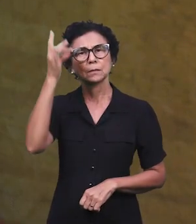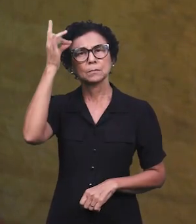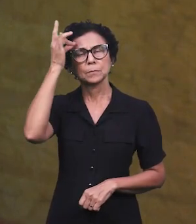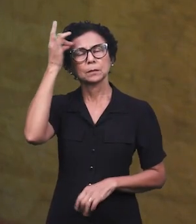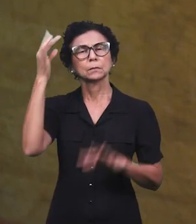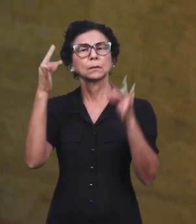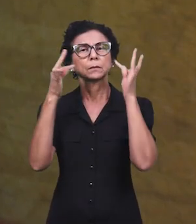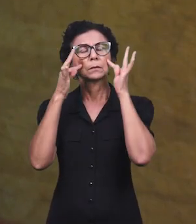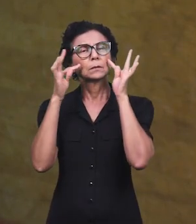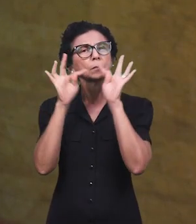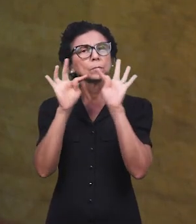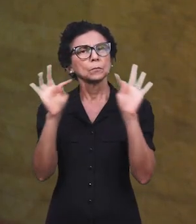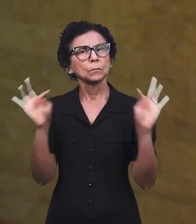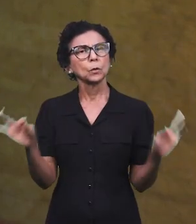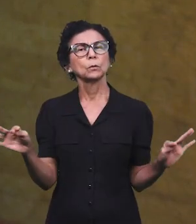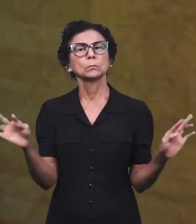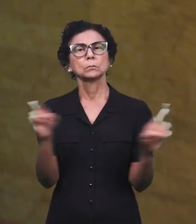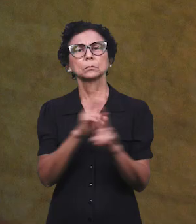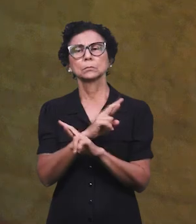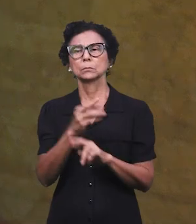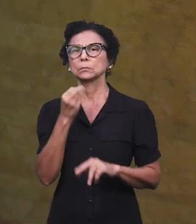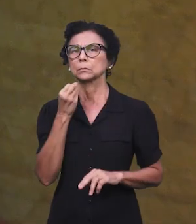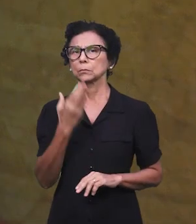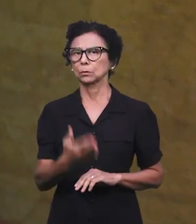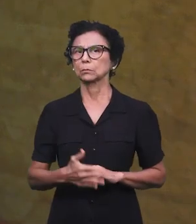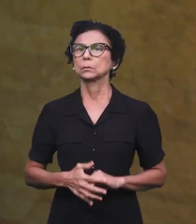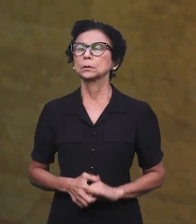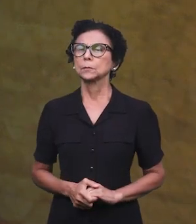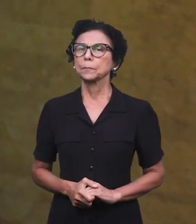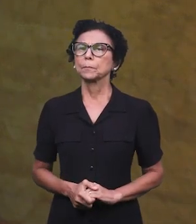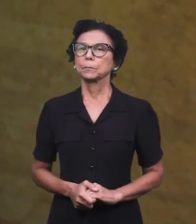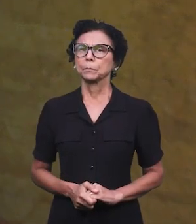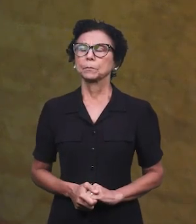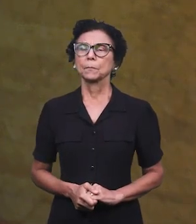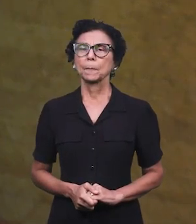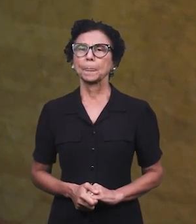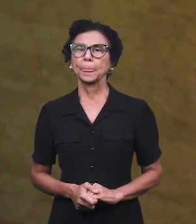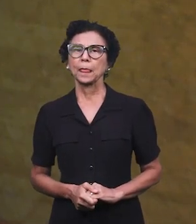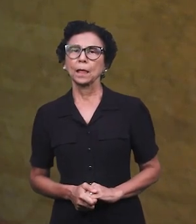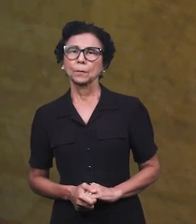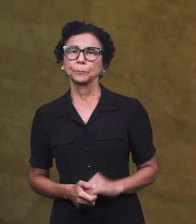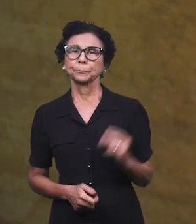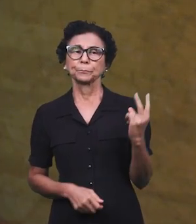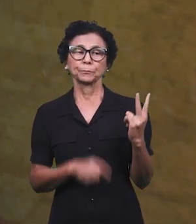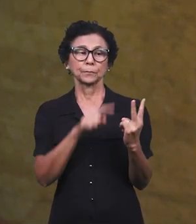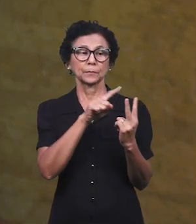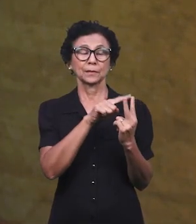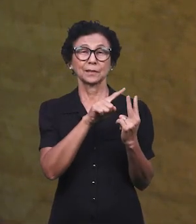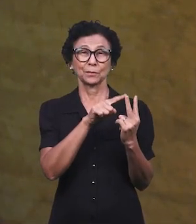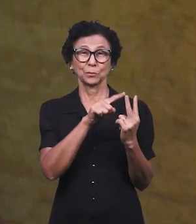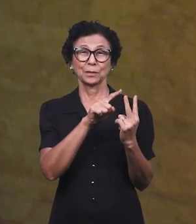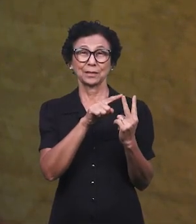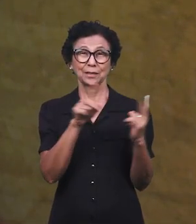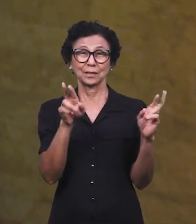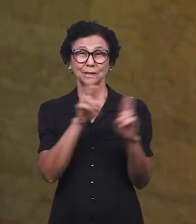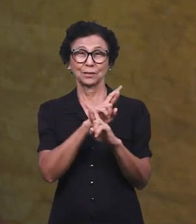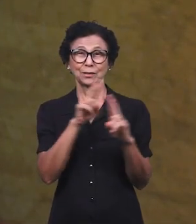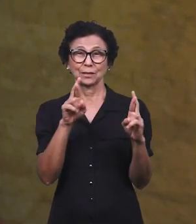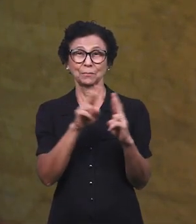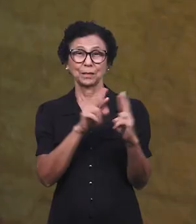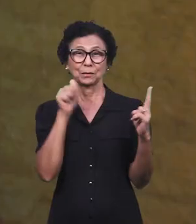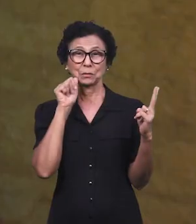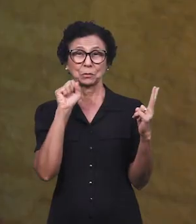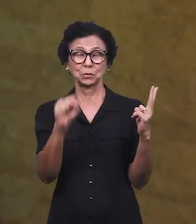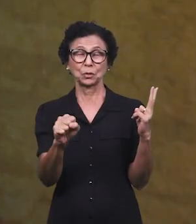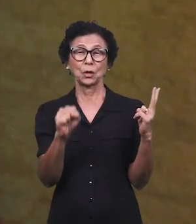do testemunho, do bom relacionamento, porque esse relacionamento de sogra e com a pessoa tem que